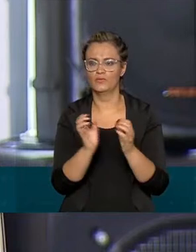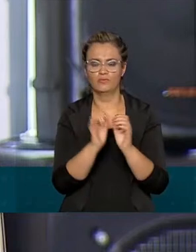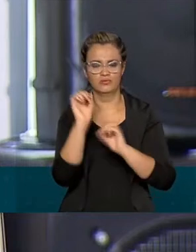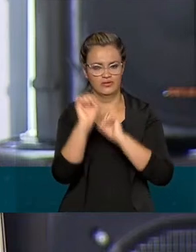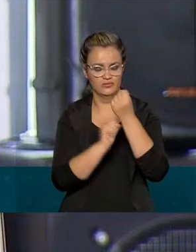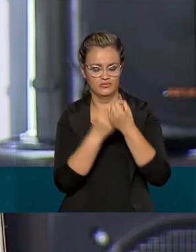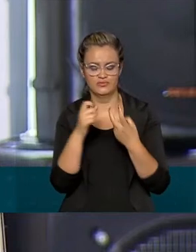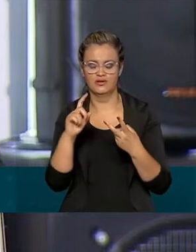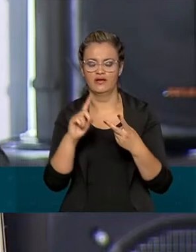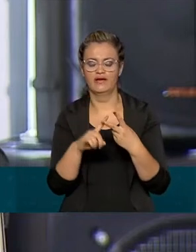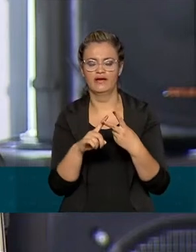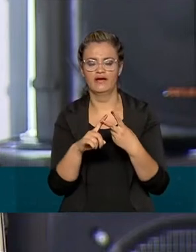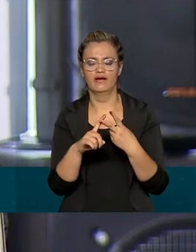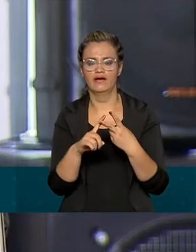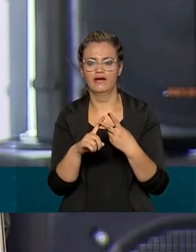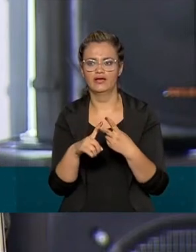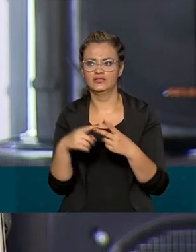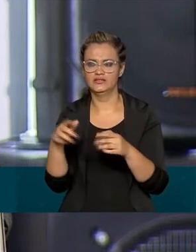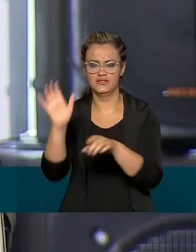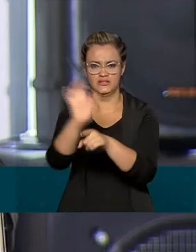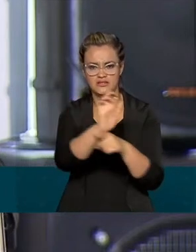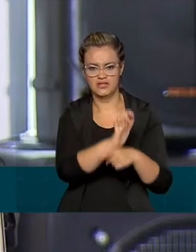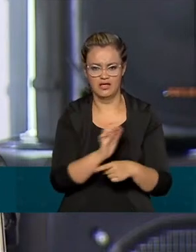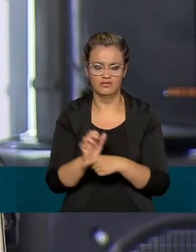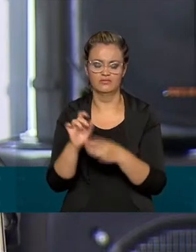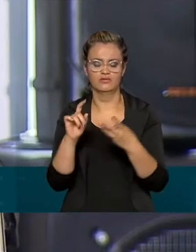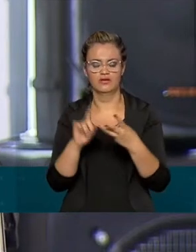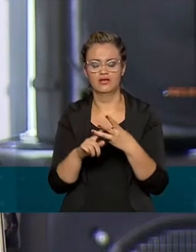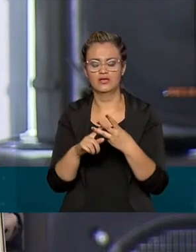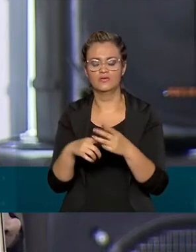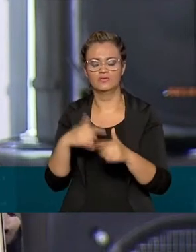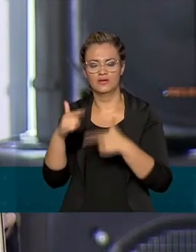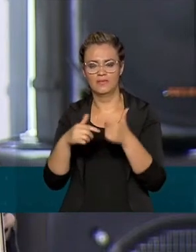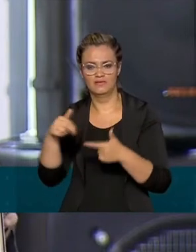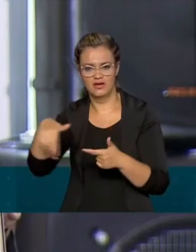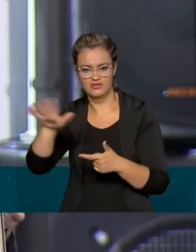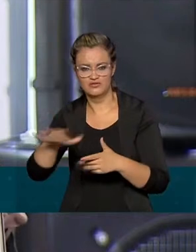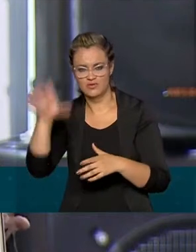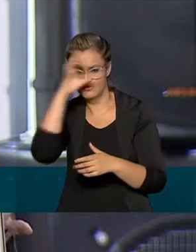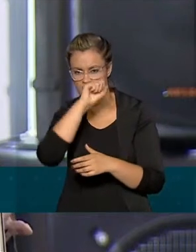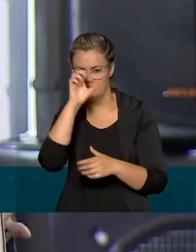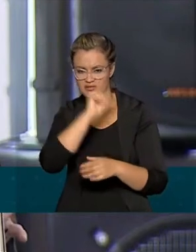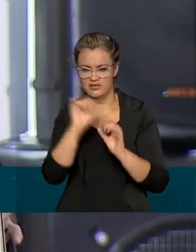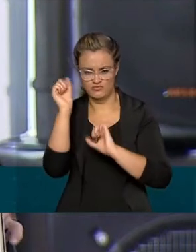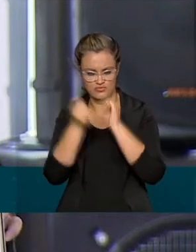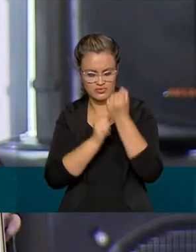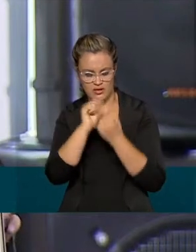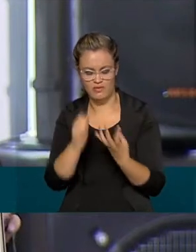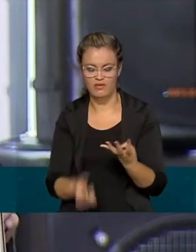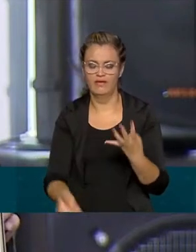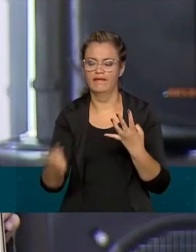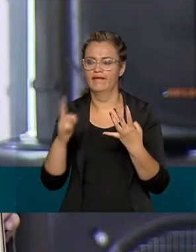Indústria, incluindo as federações estaduais, o Serviço Nacional de Aprendizagem Industrial